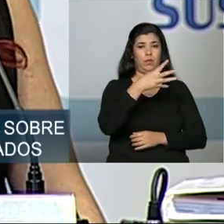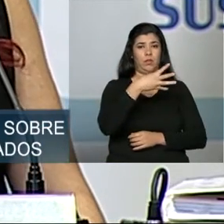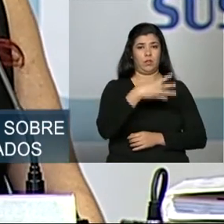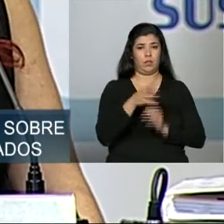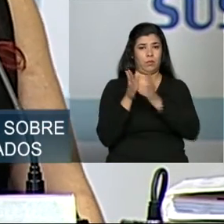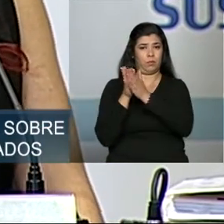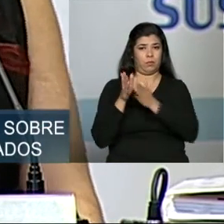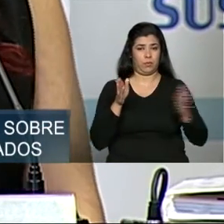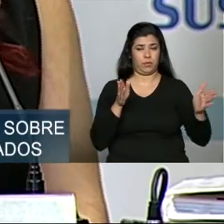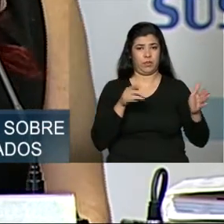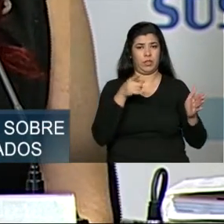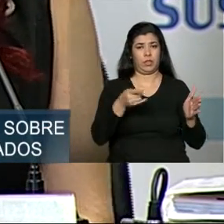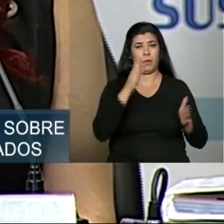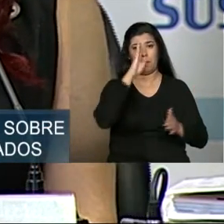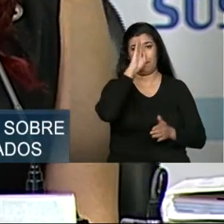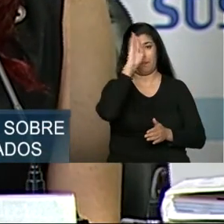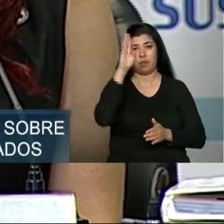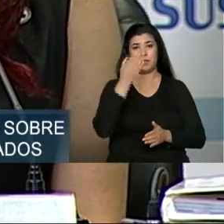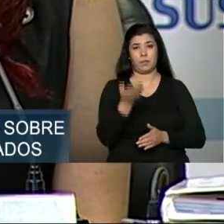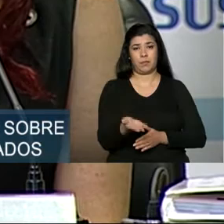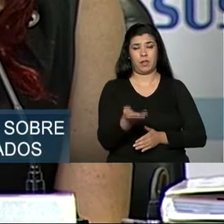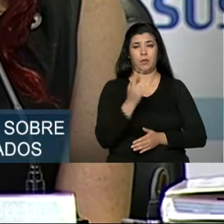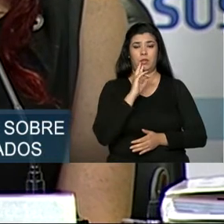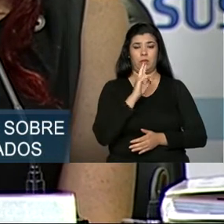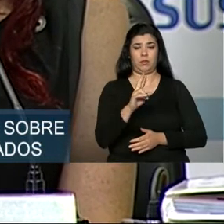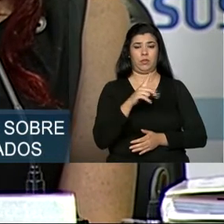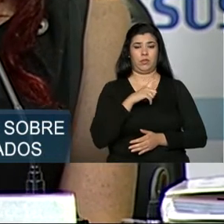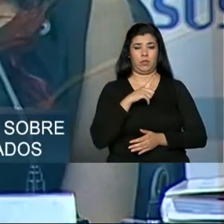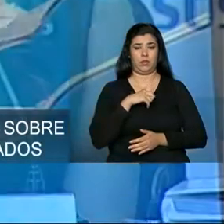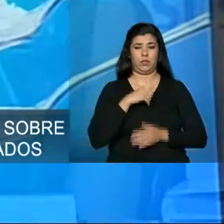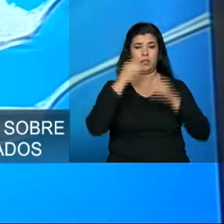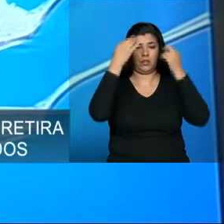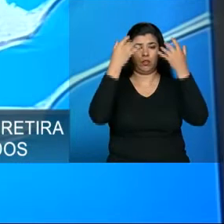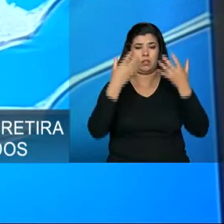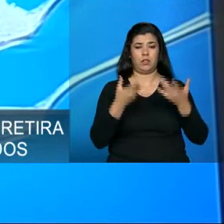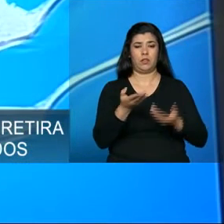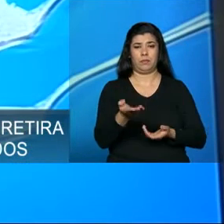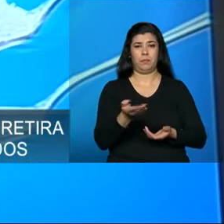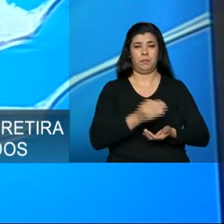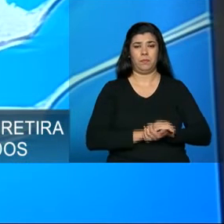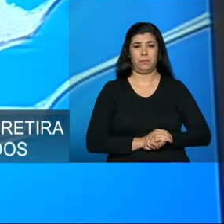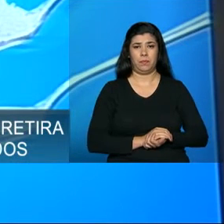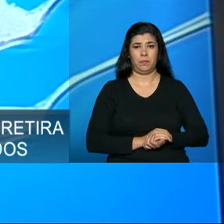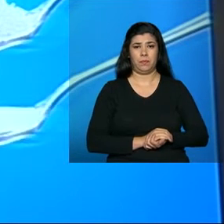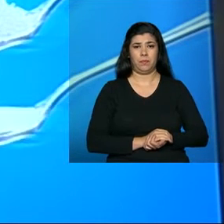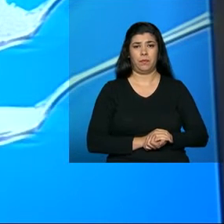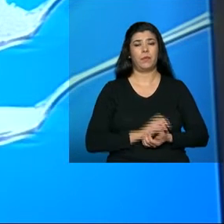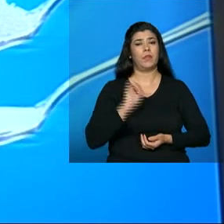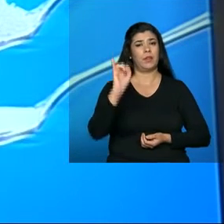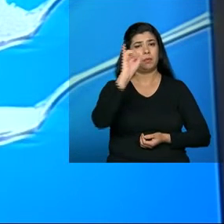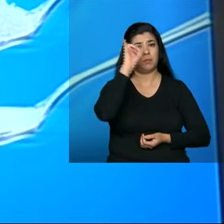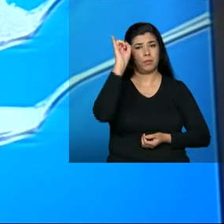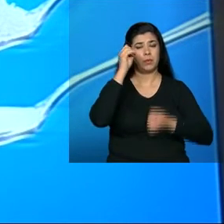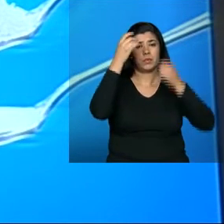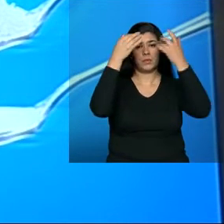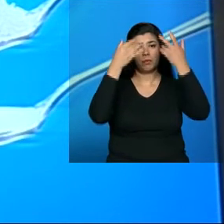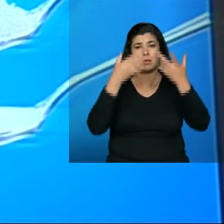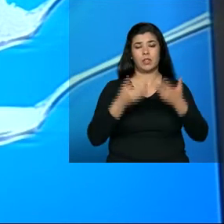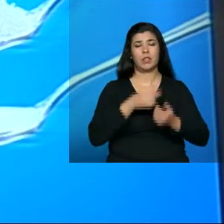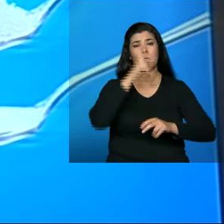Aqui está um dos principais resultados. É importante falar que a população tem que reduzir o